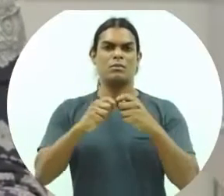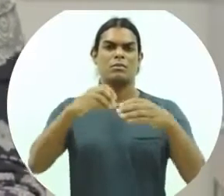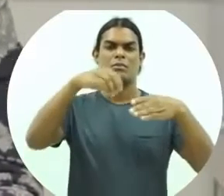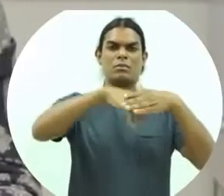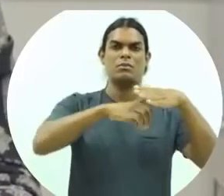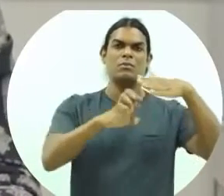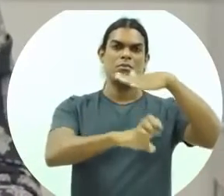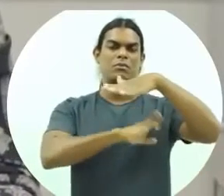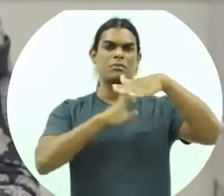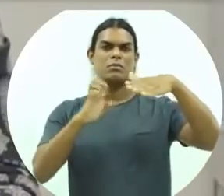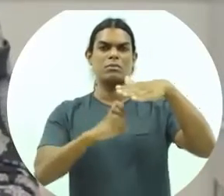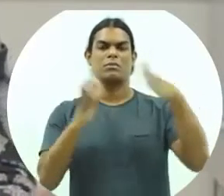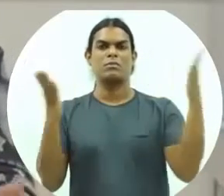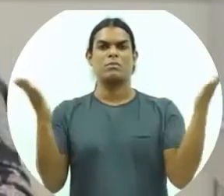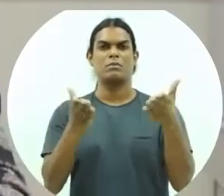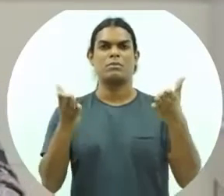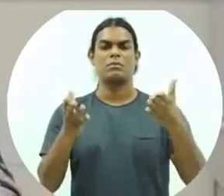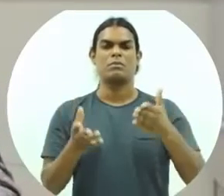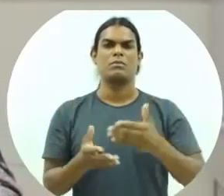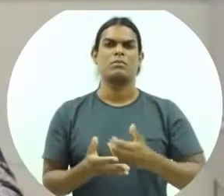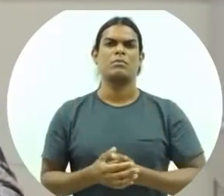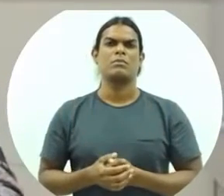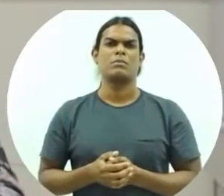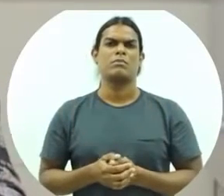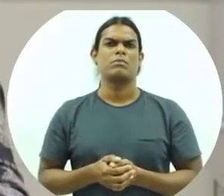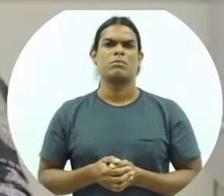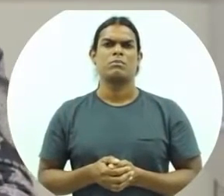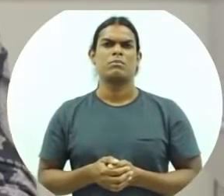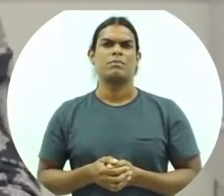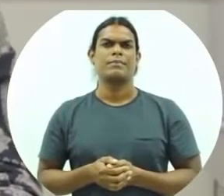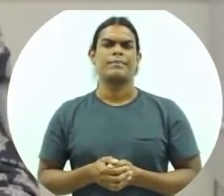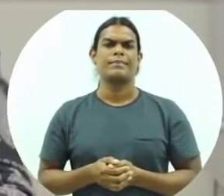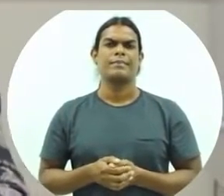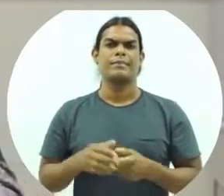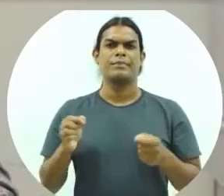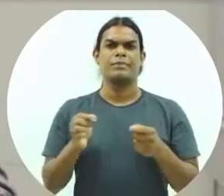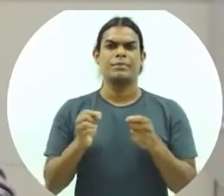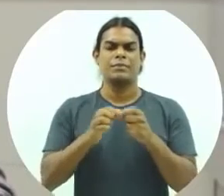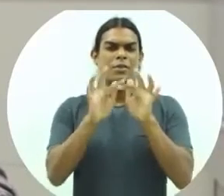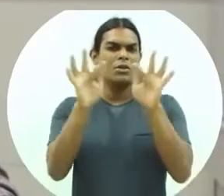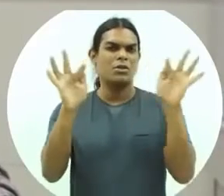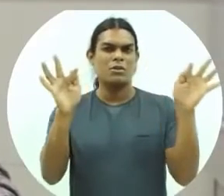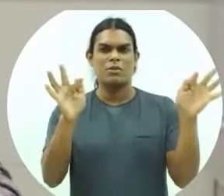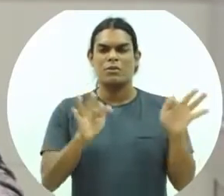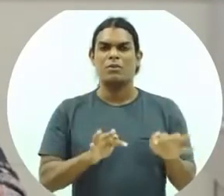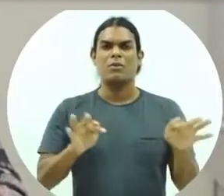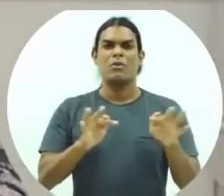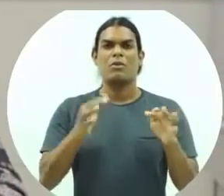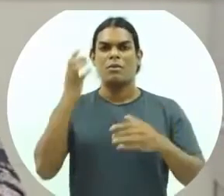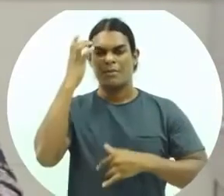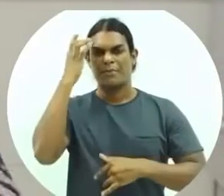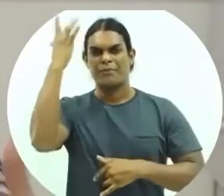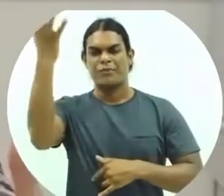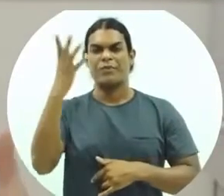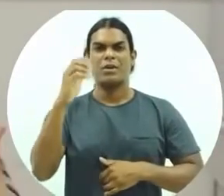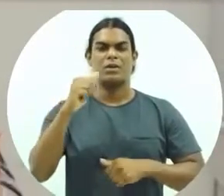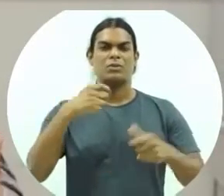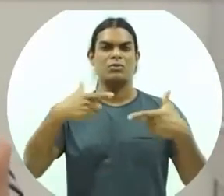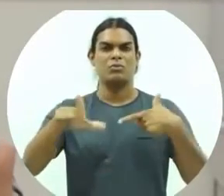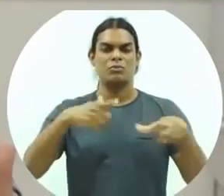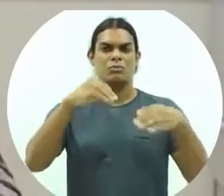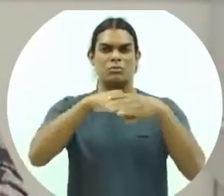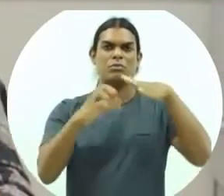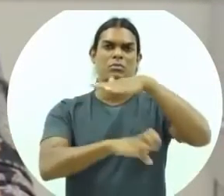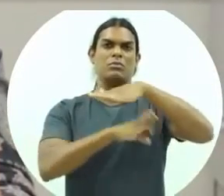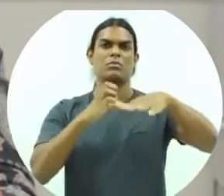sendo aplicada dentro das organizações hoje? Tornar dinâmico o planejamento da empresa. A partir do momento que a empresa tem